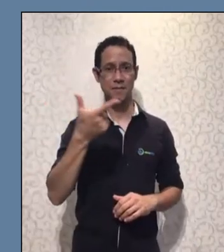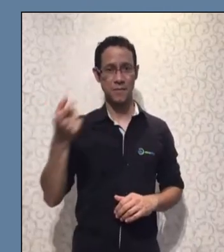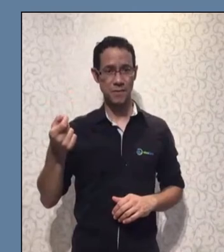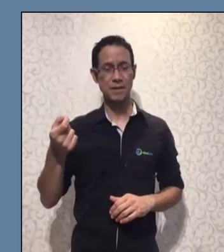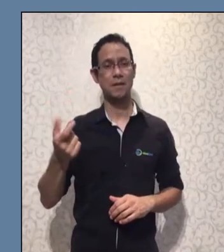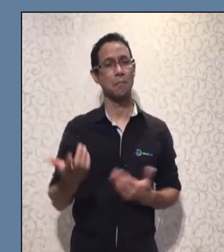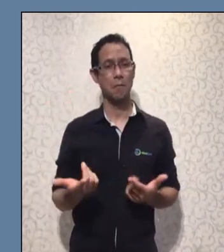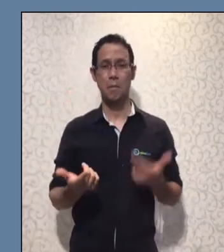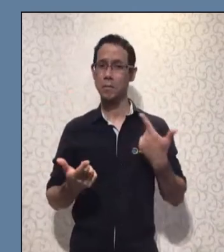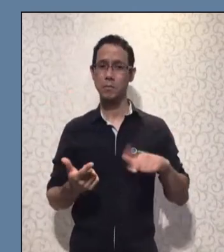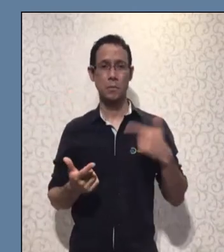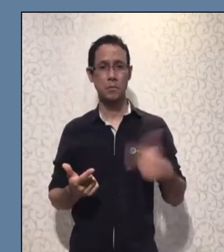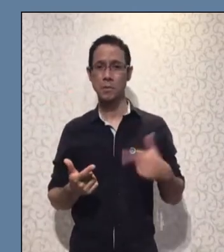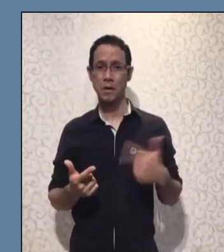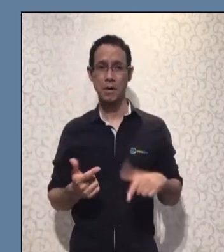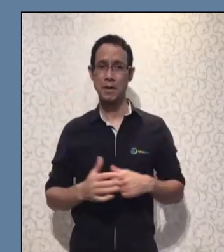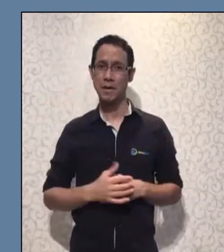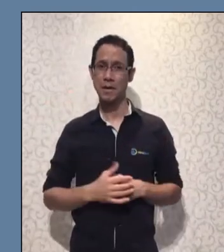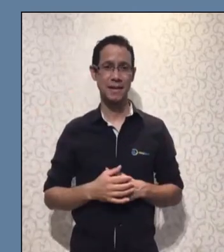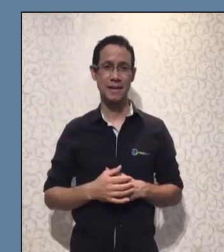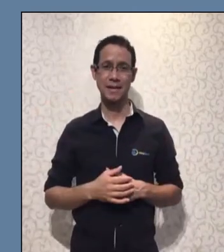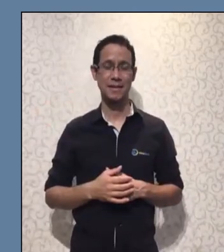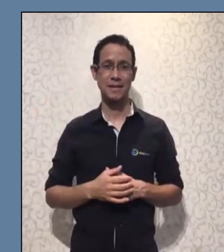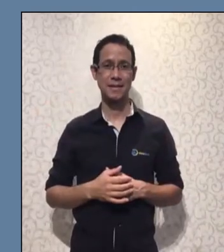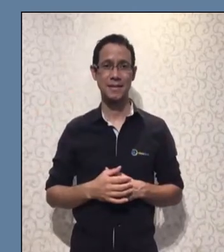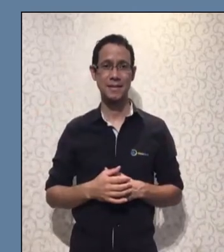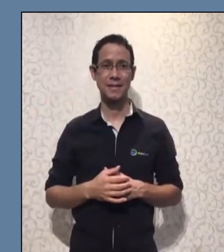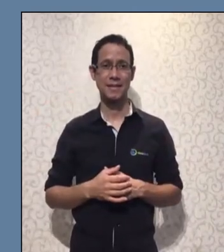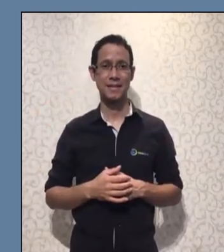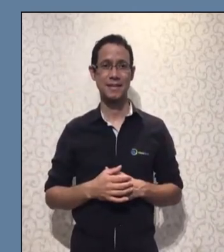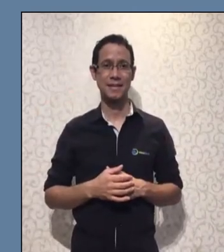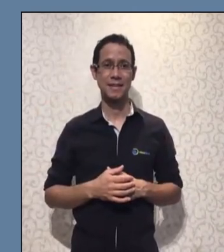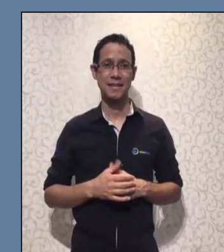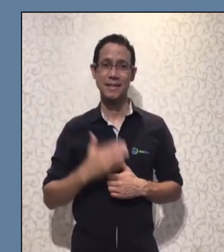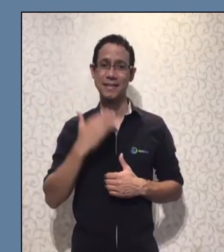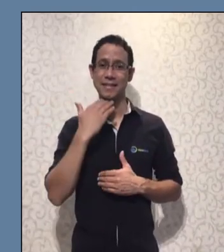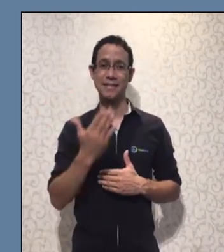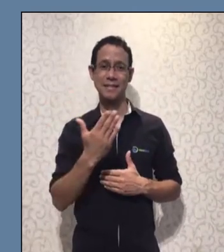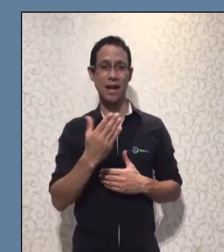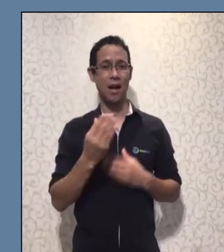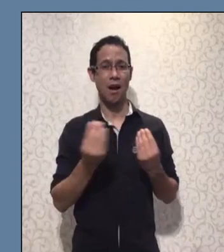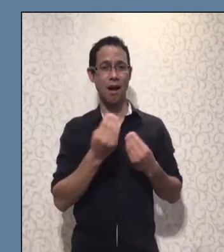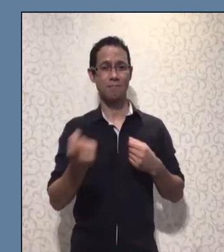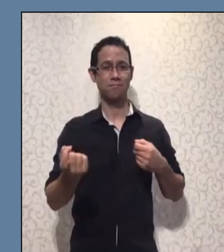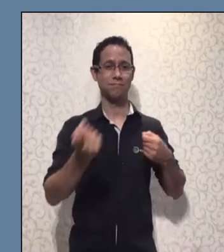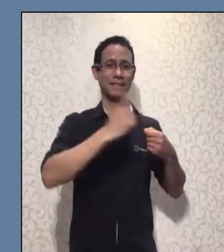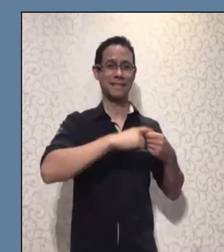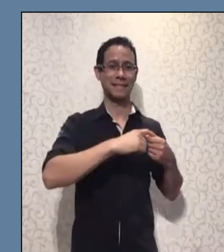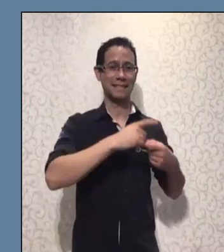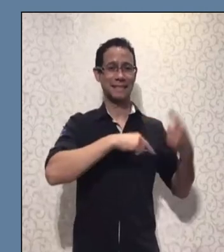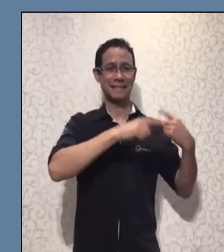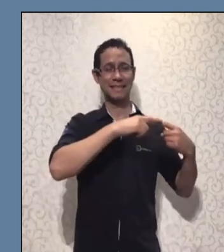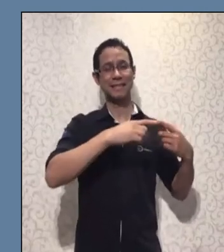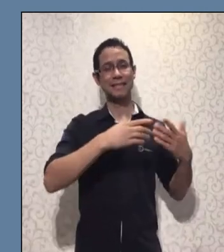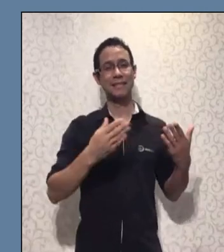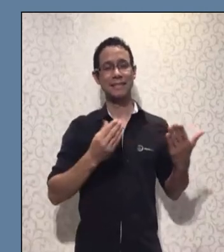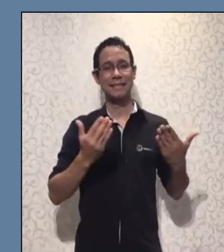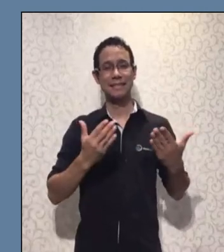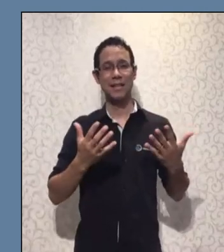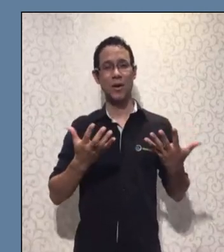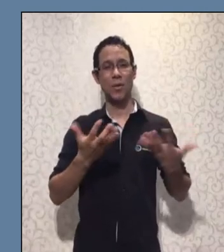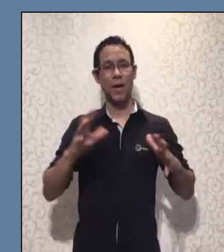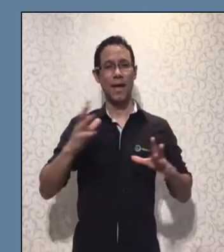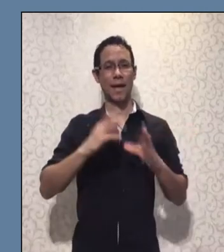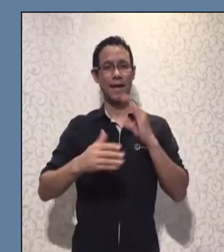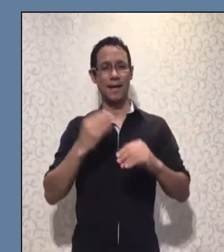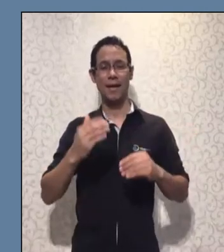não tem perhaps, como a gente dizia, entendeu? Incontornável. Incontornável. E eu faço isso com o quê? Eu